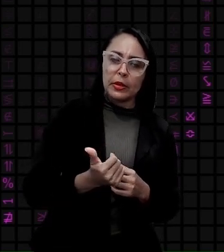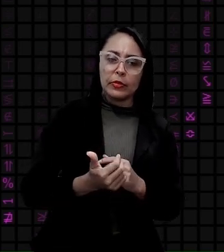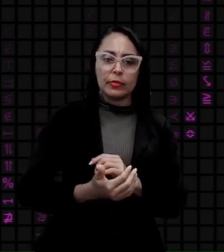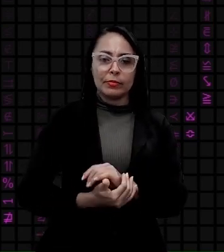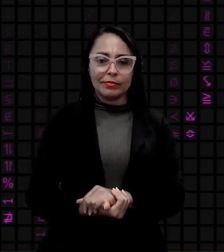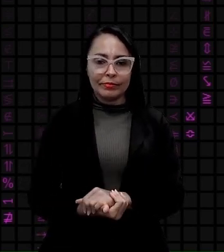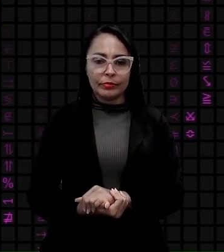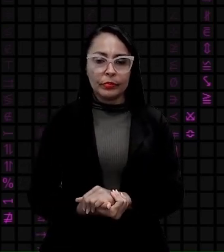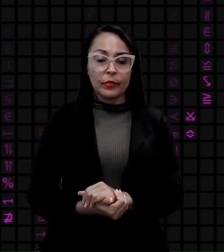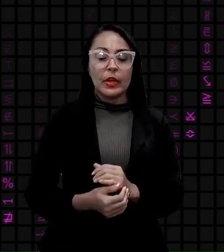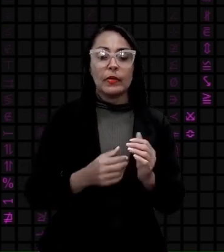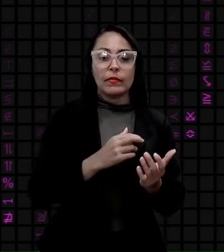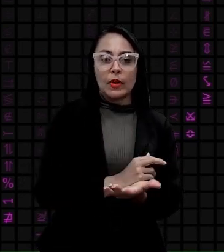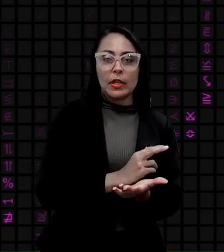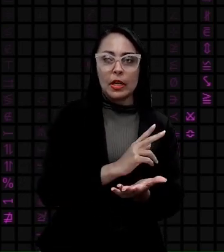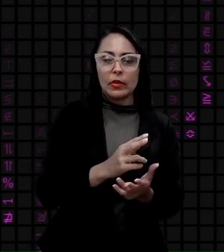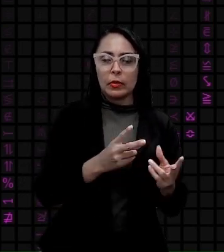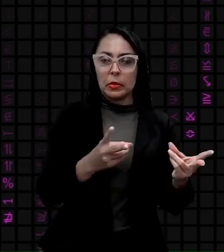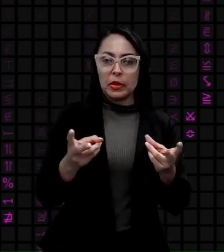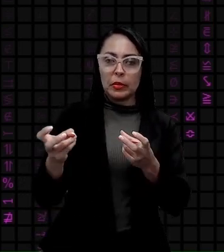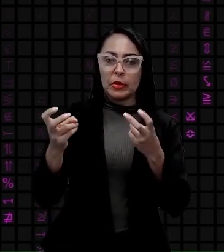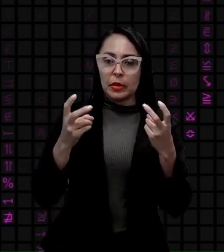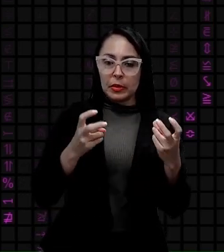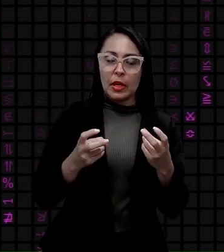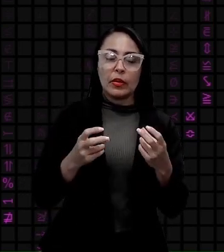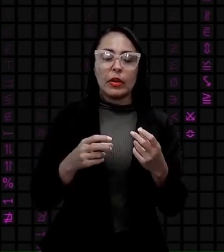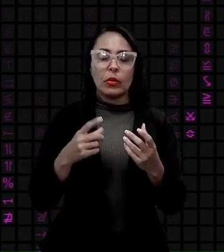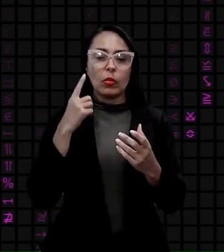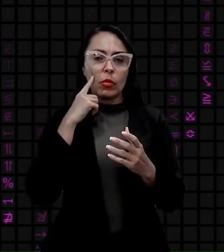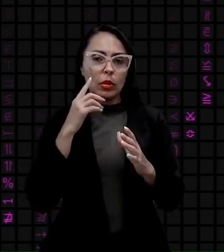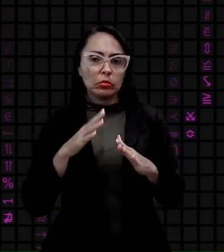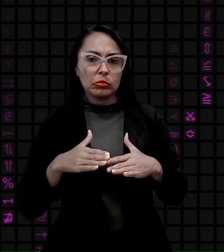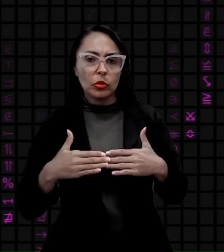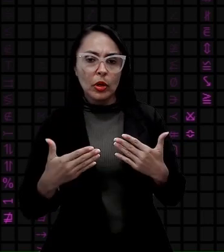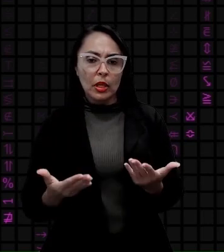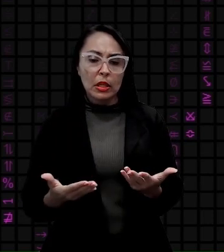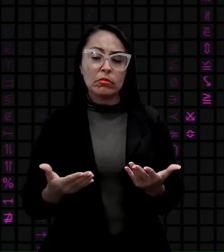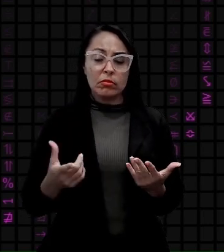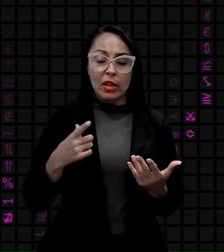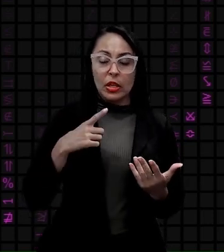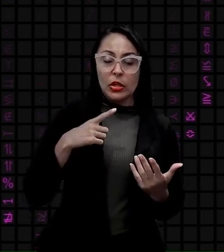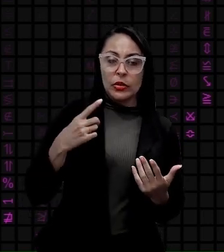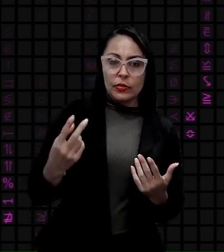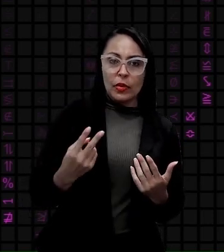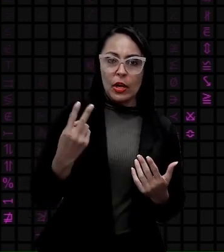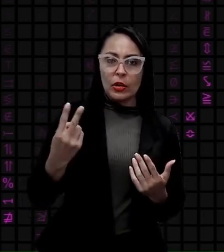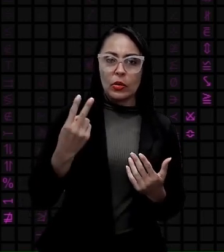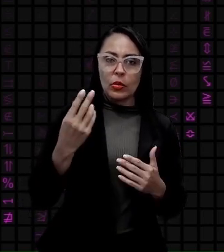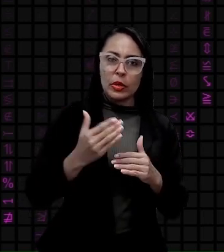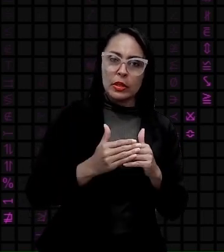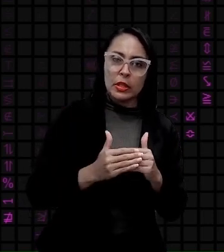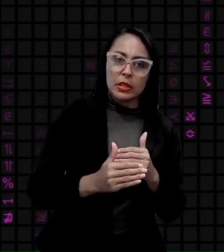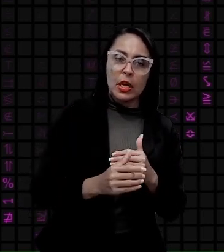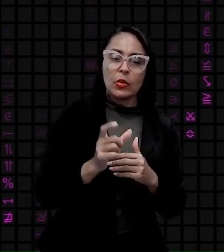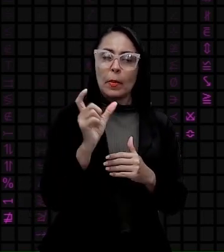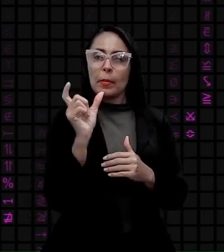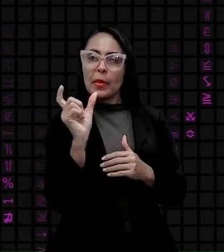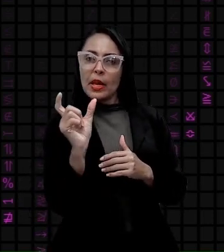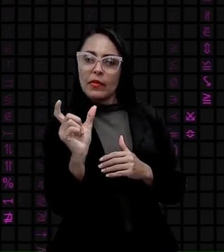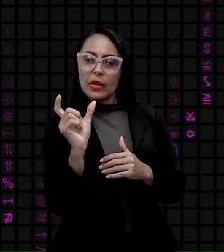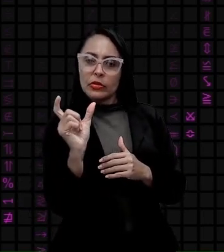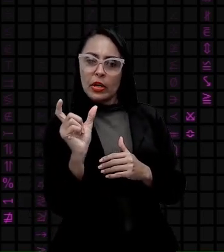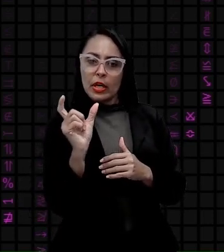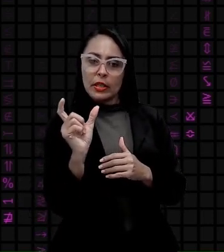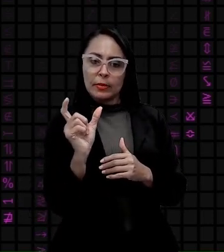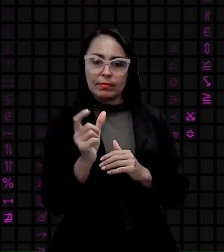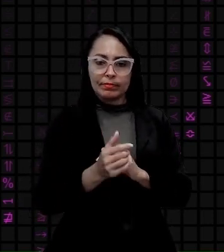Tá? Uma variável é identificada como objeto quando o seu valor é iniciado com a palavra-chave new.